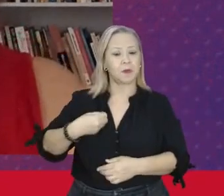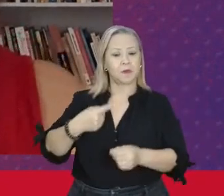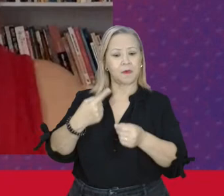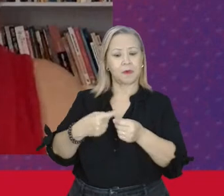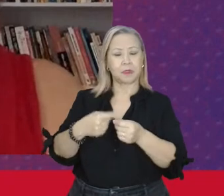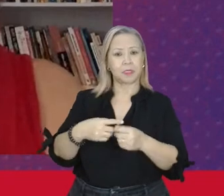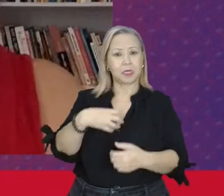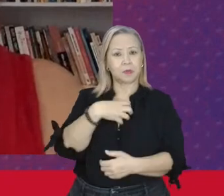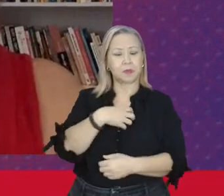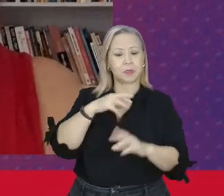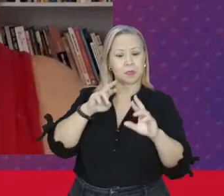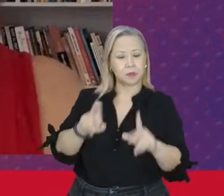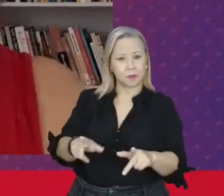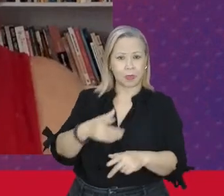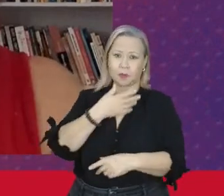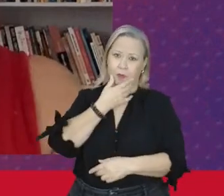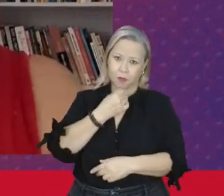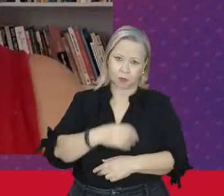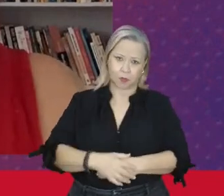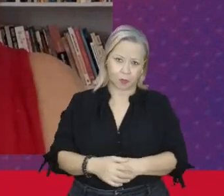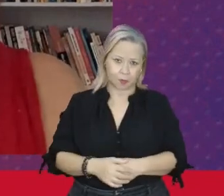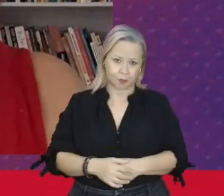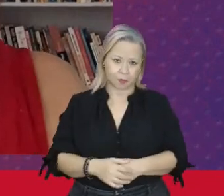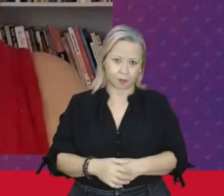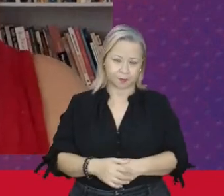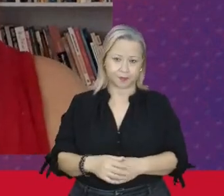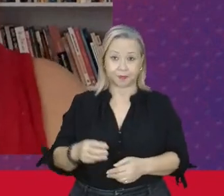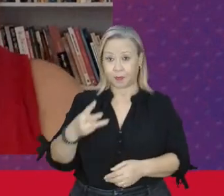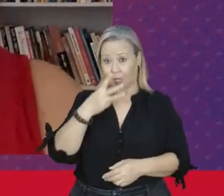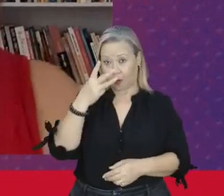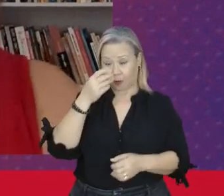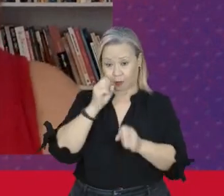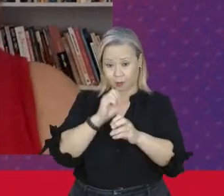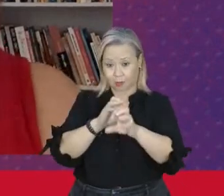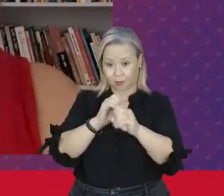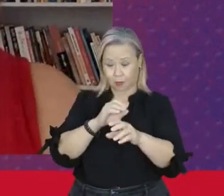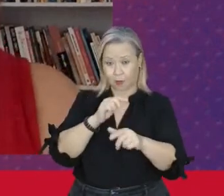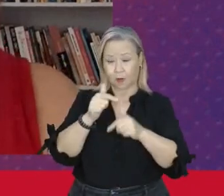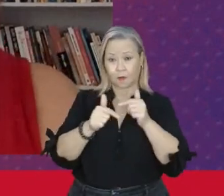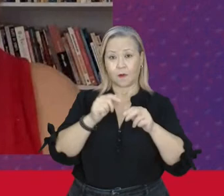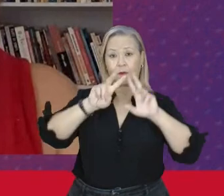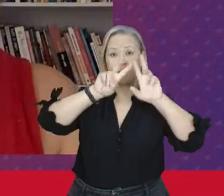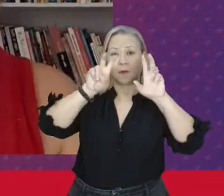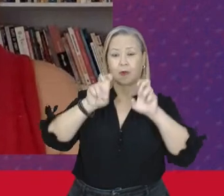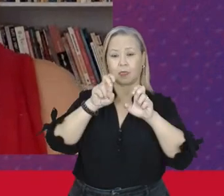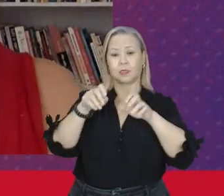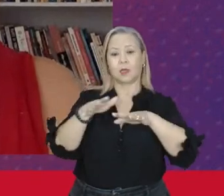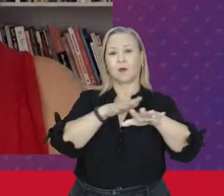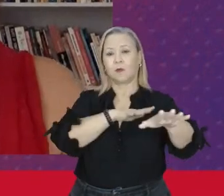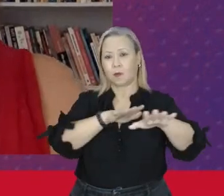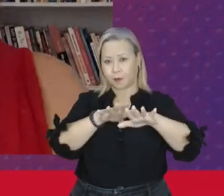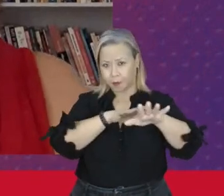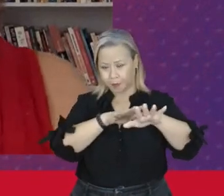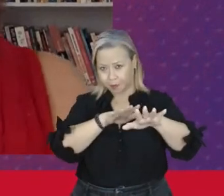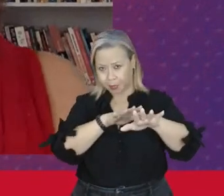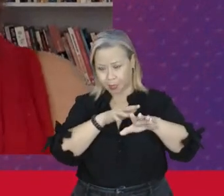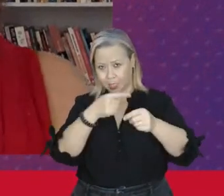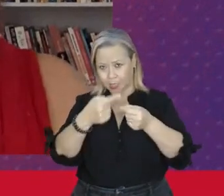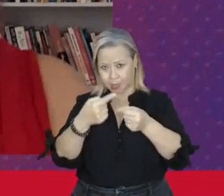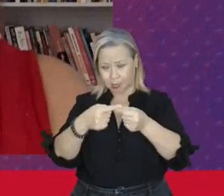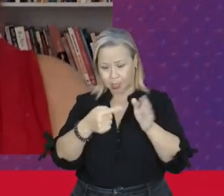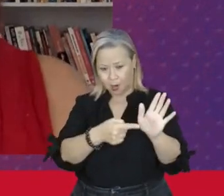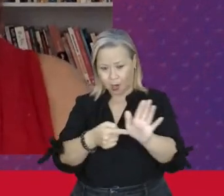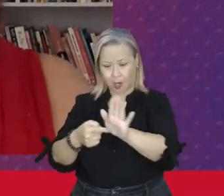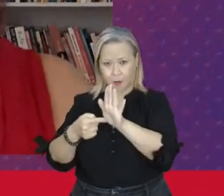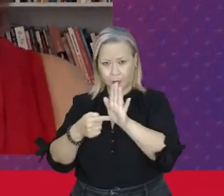forma diferente dos homens. Né, a terceira aula, que vai tratar da questão da mobilidade, vai mostrar muito